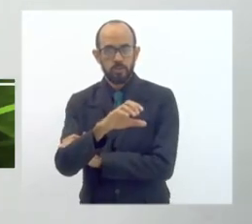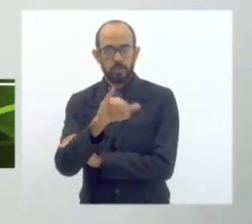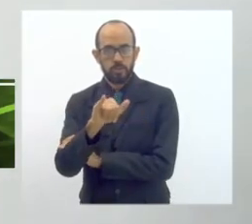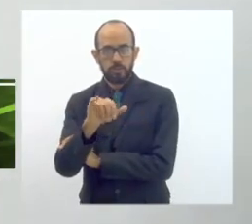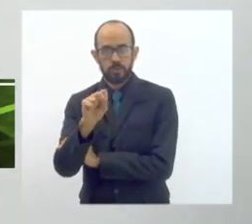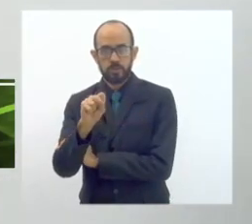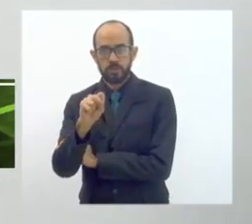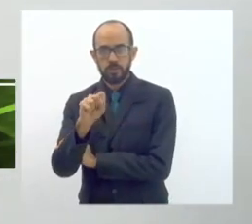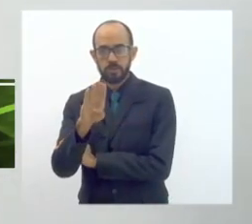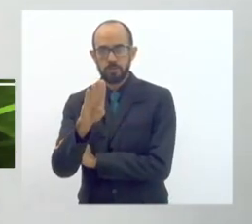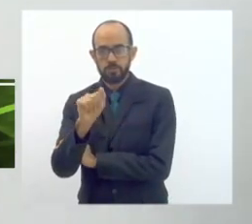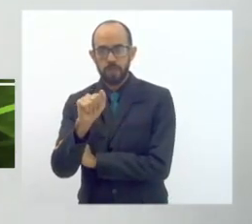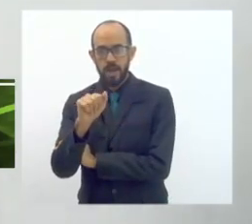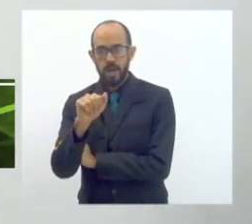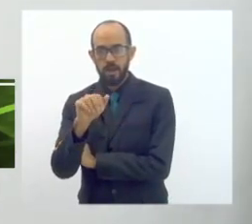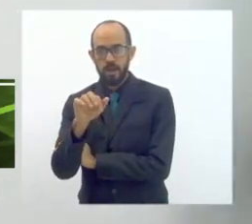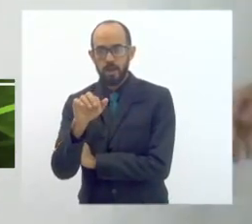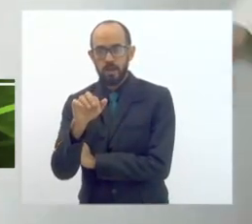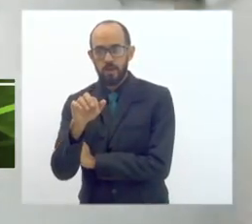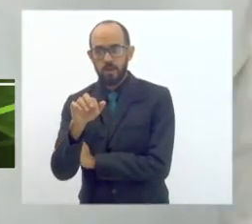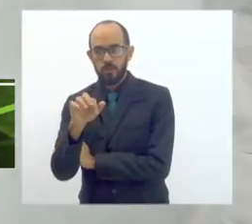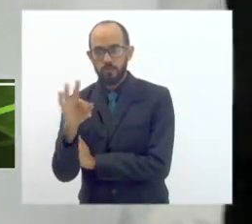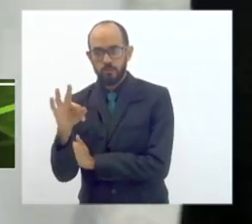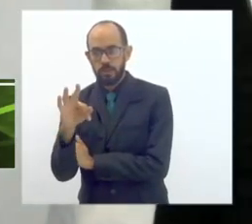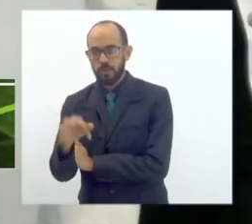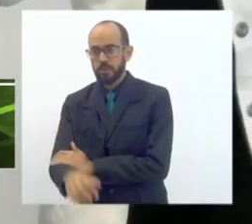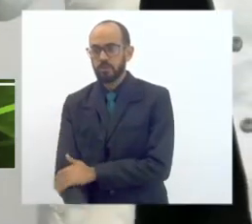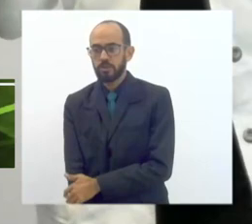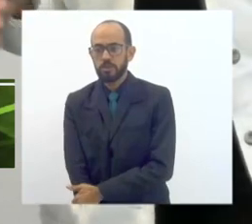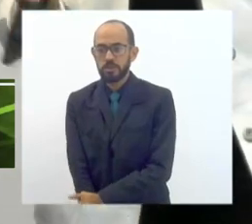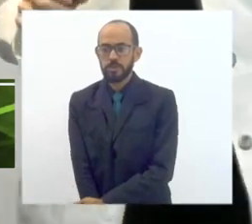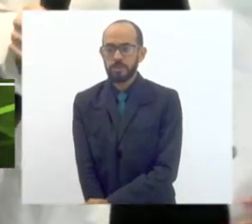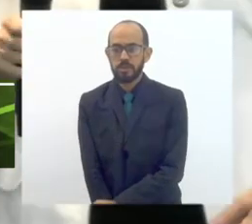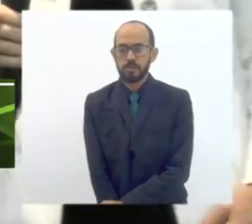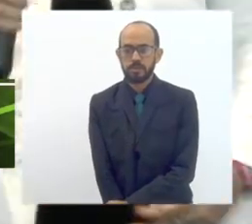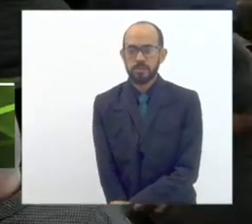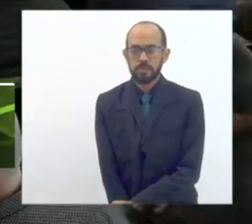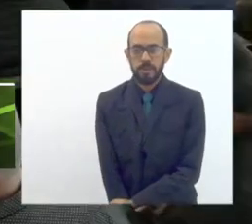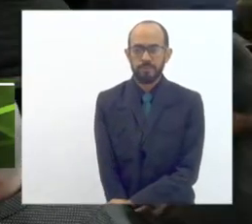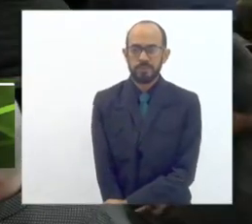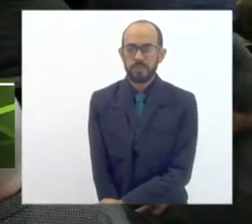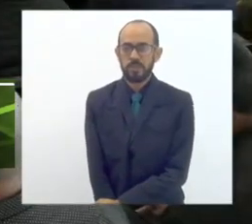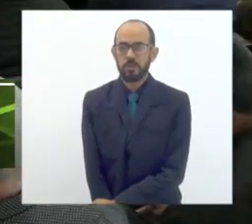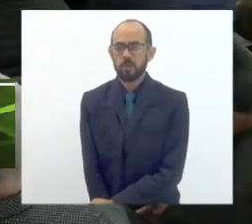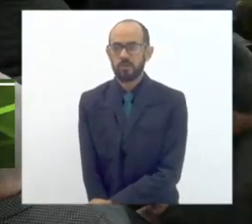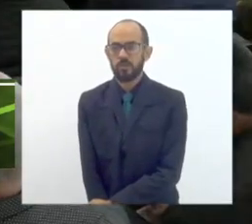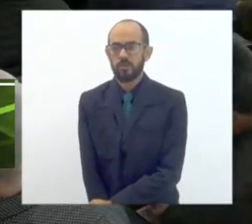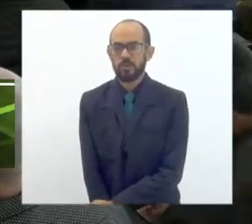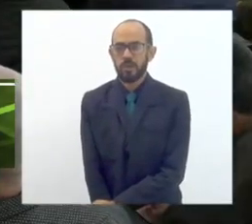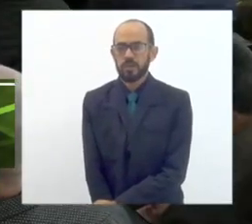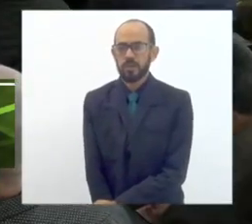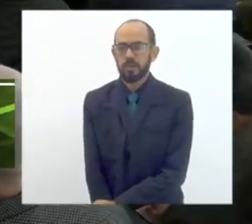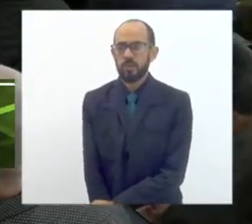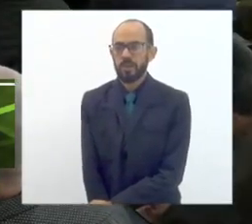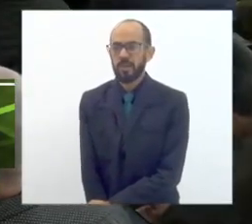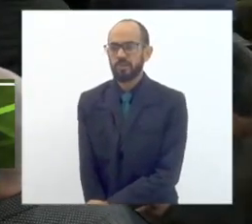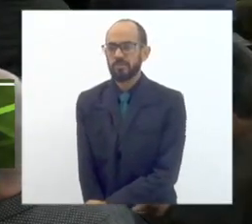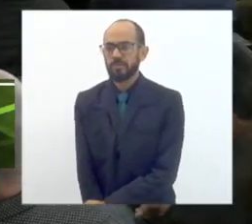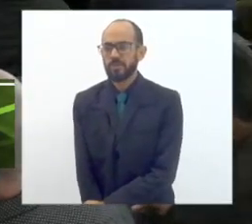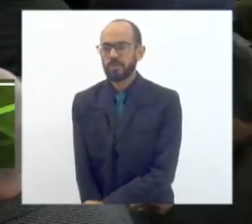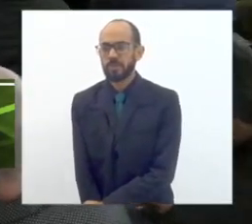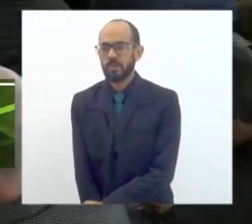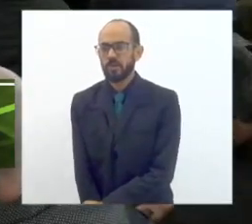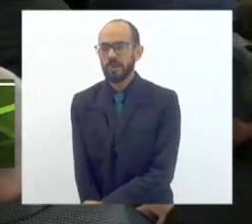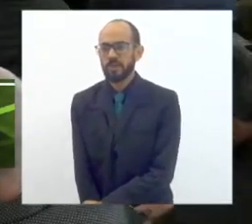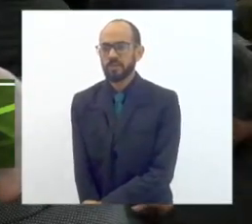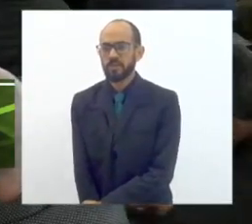Tempo de 10 minutos. Esse é o desafio. desafio é